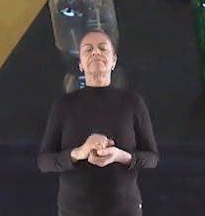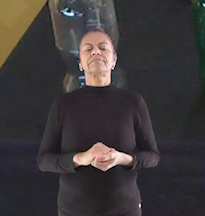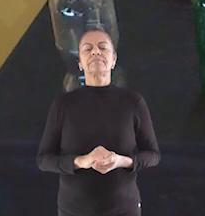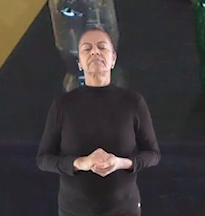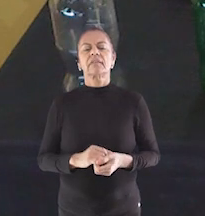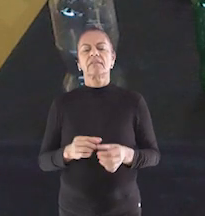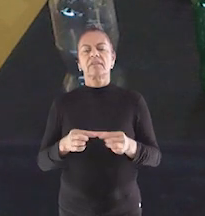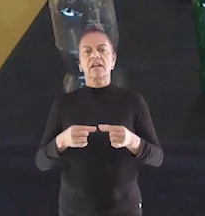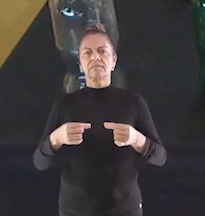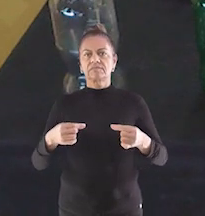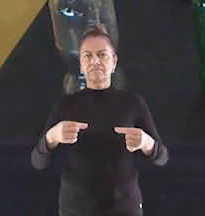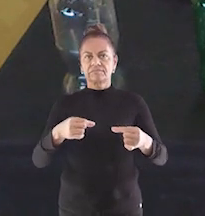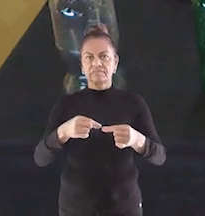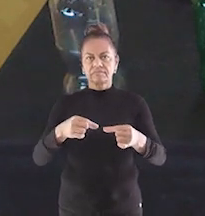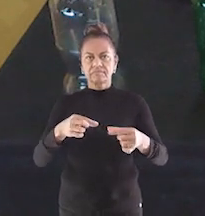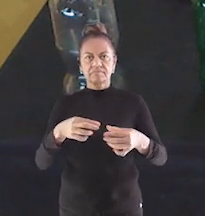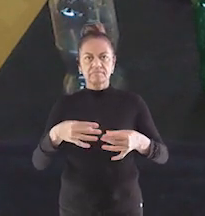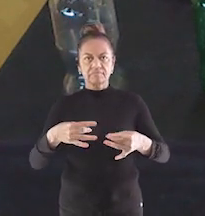passa aqui.